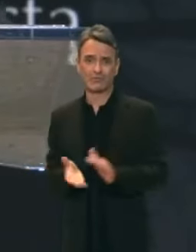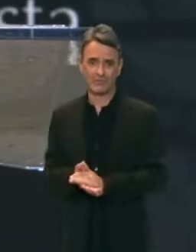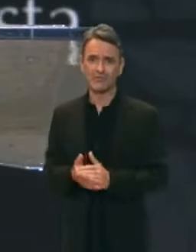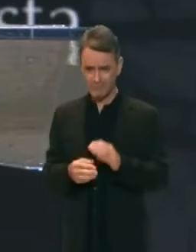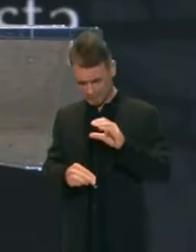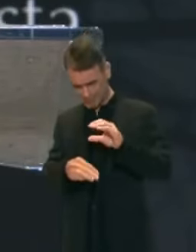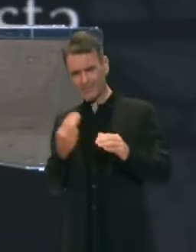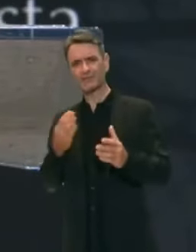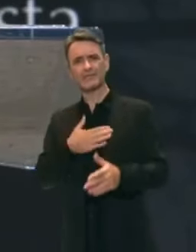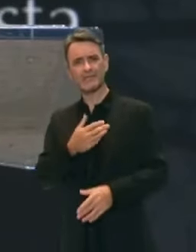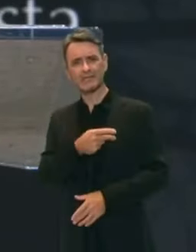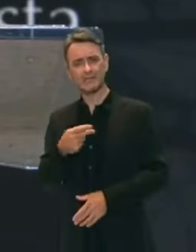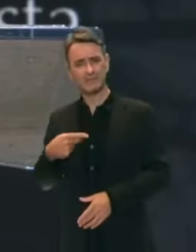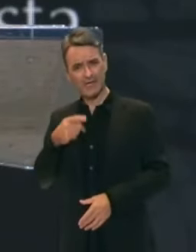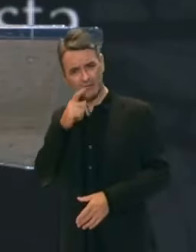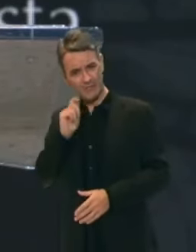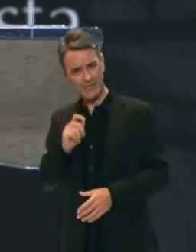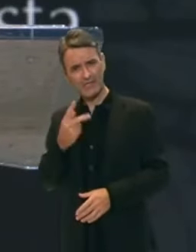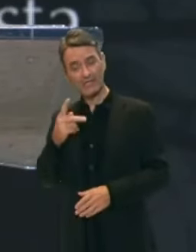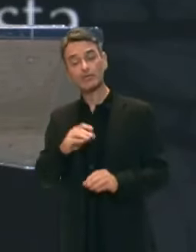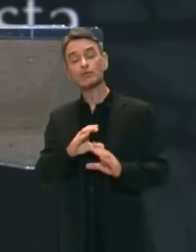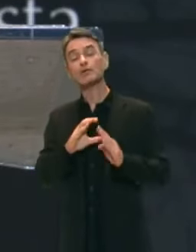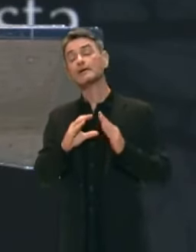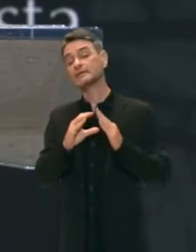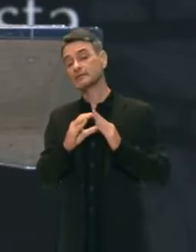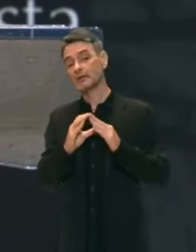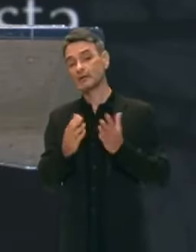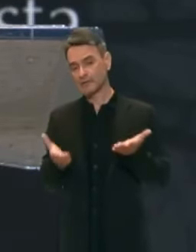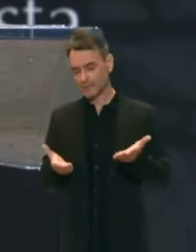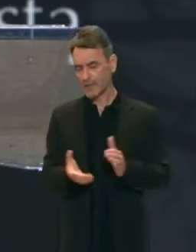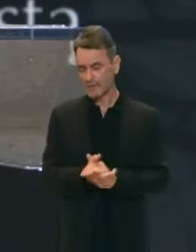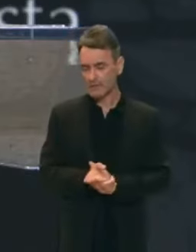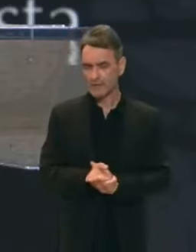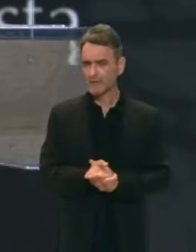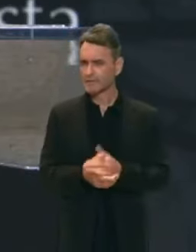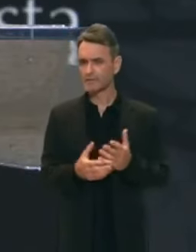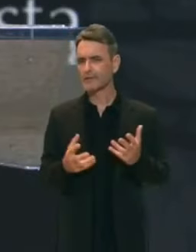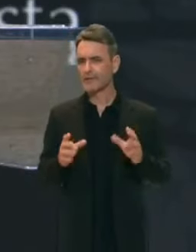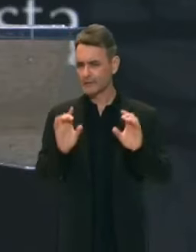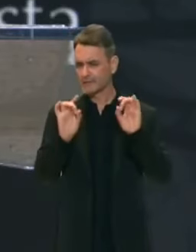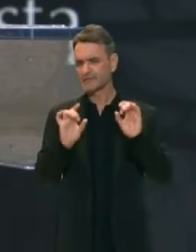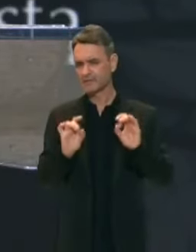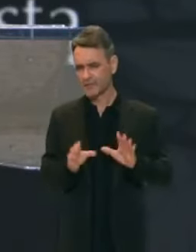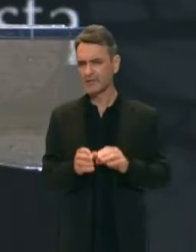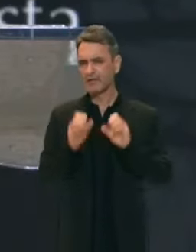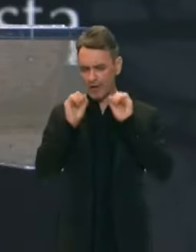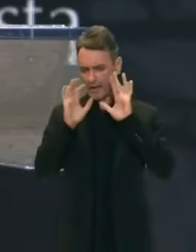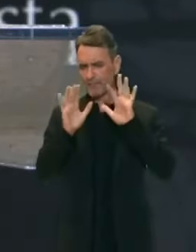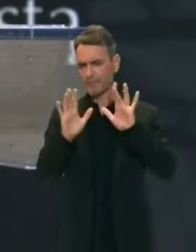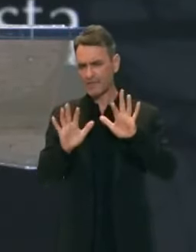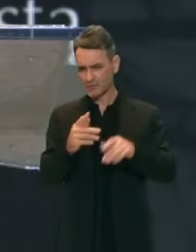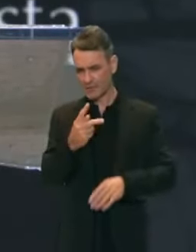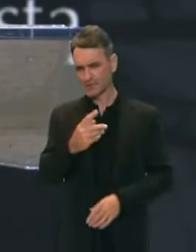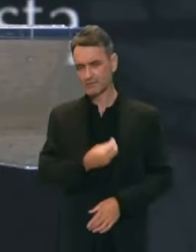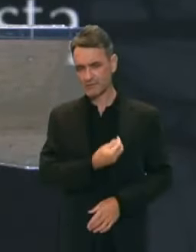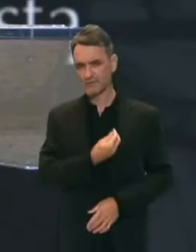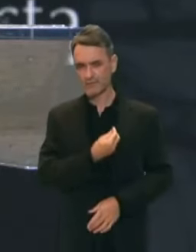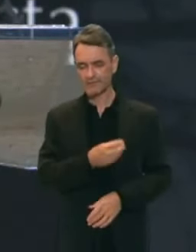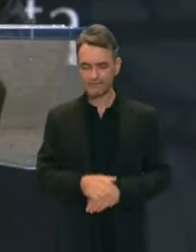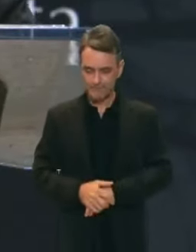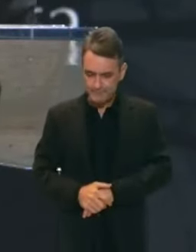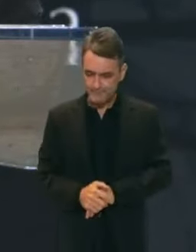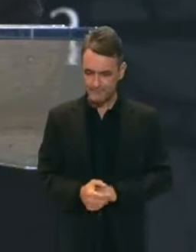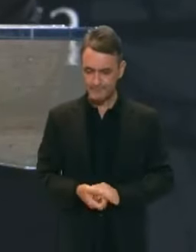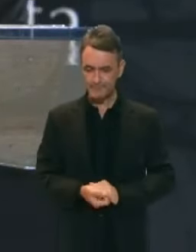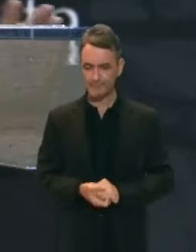Eu tenho certeza que a tua célula e você vai ser tremendamente abençoado. Bem, eu estou com